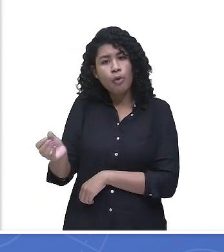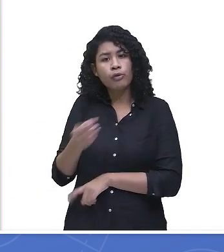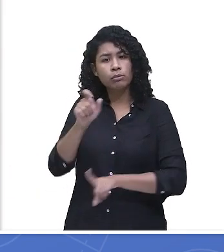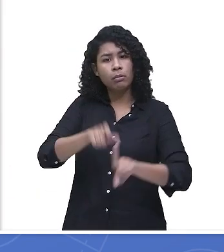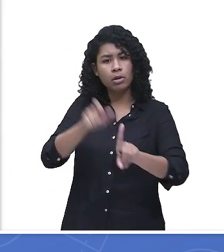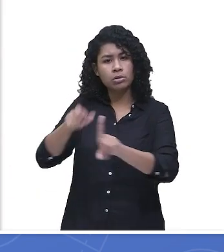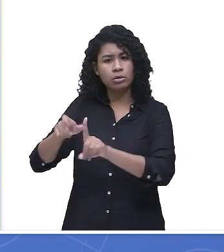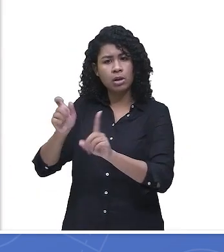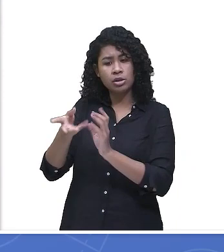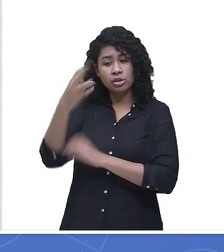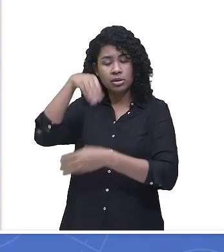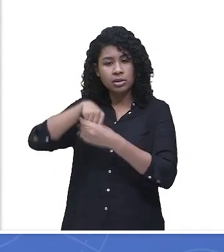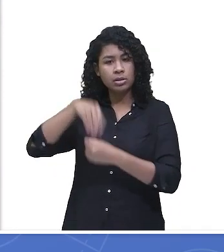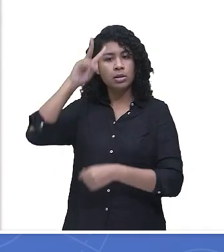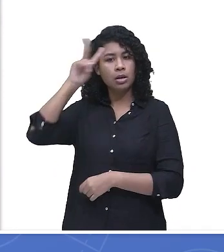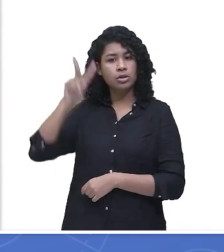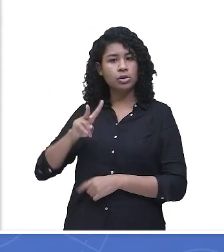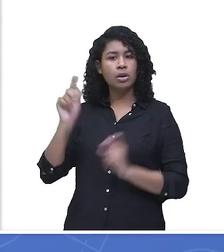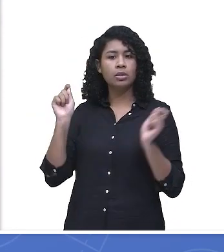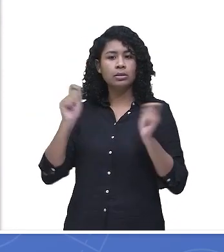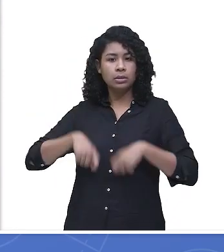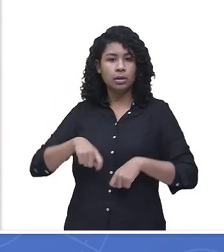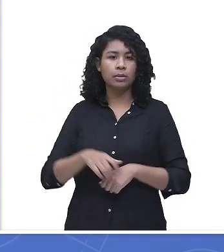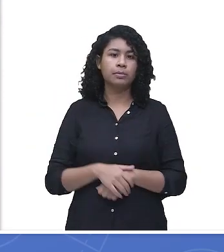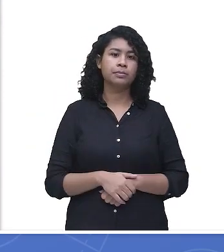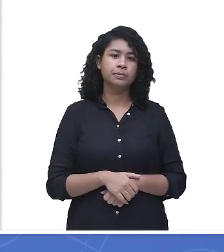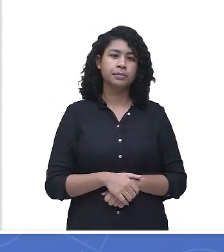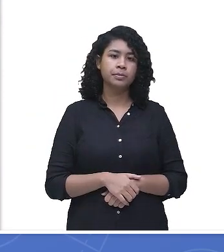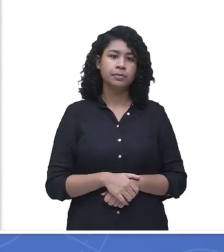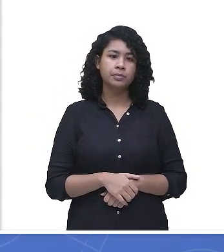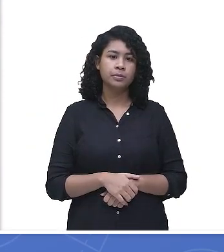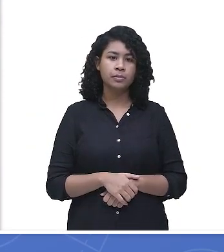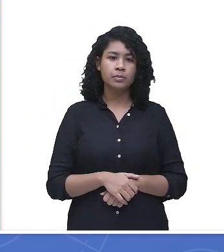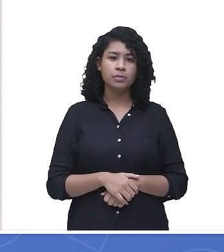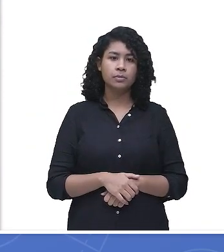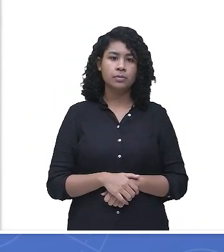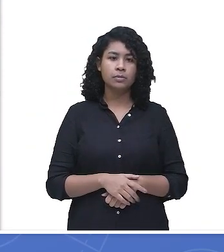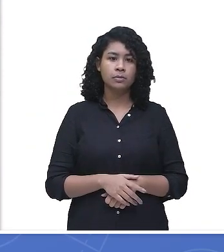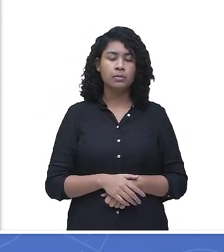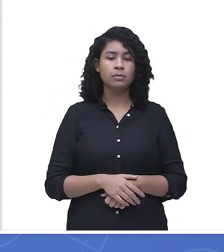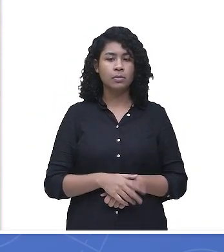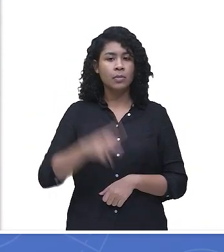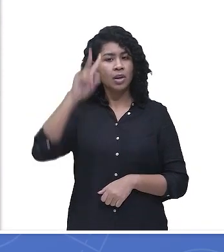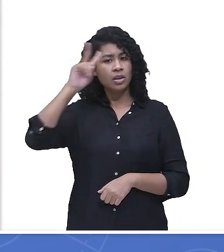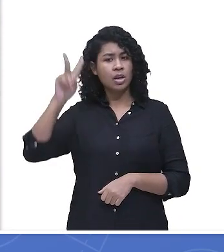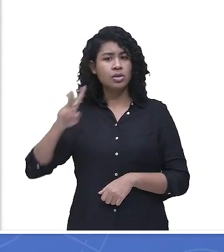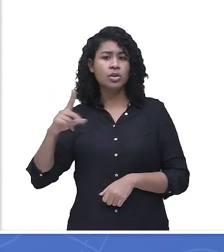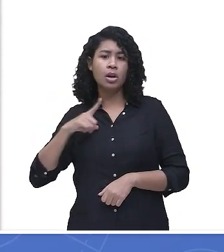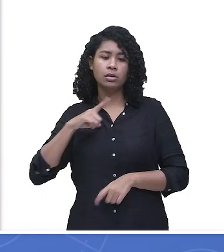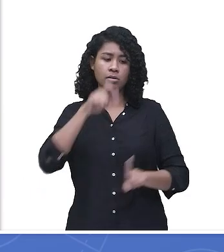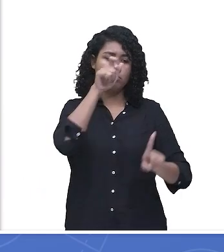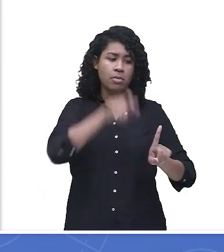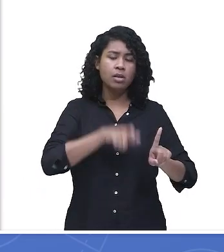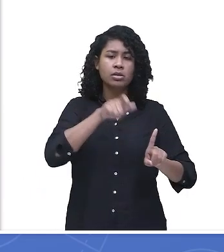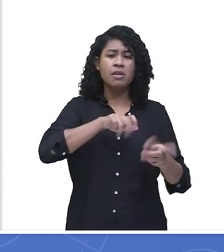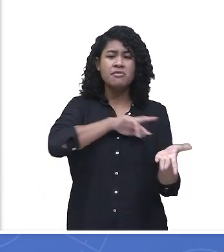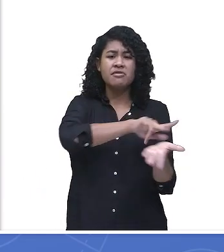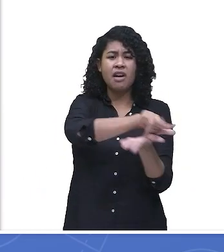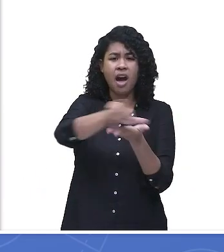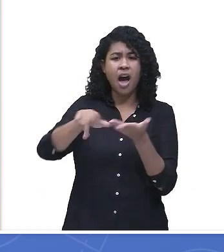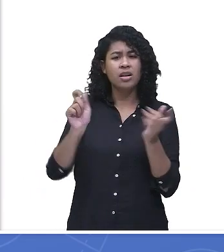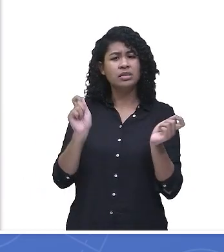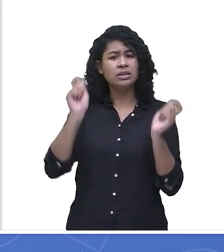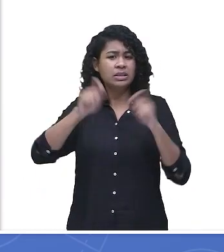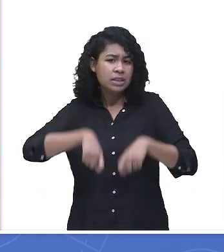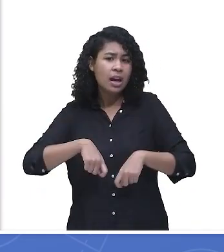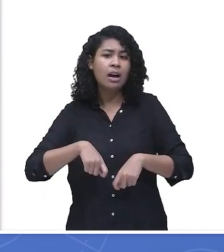apresentarão diversos, certo? Eu posso ter diversos personagens em determinado momento da história. Algum personagem pode